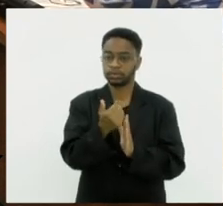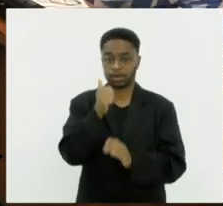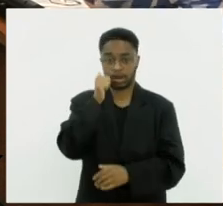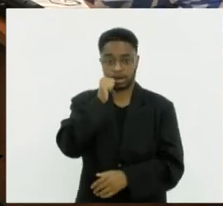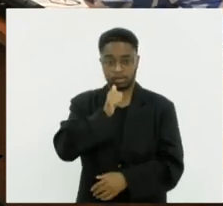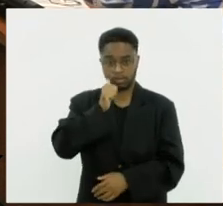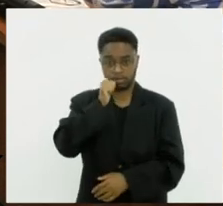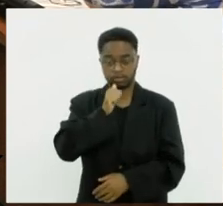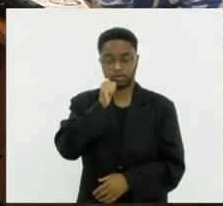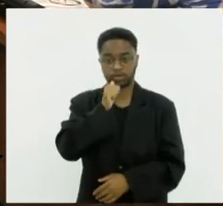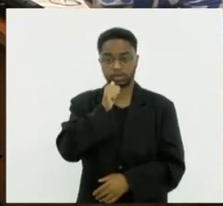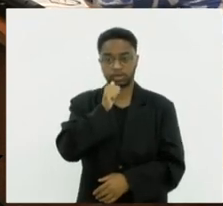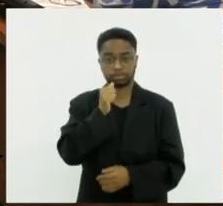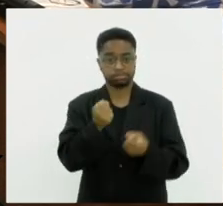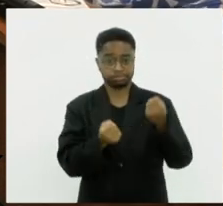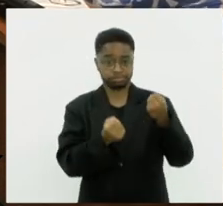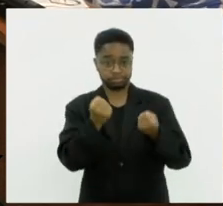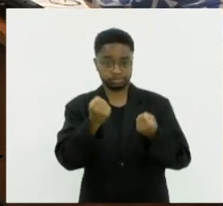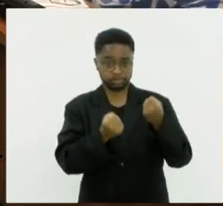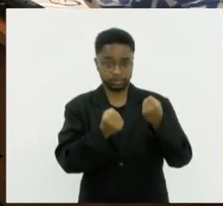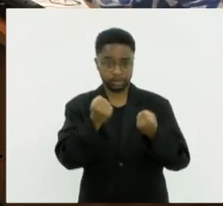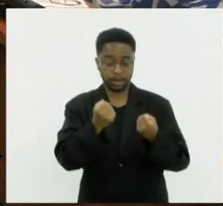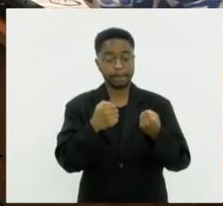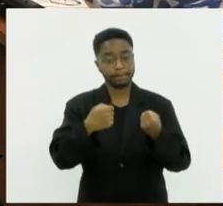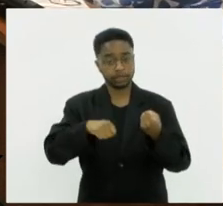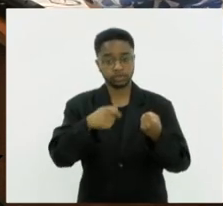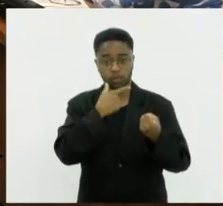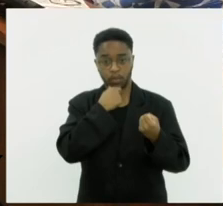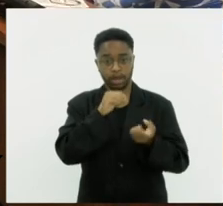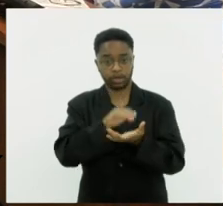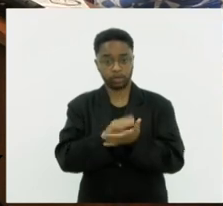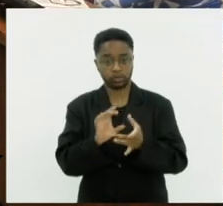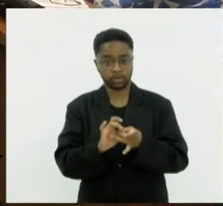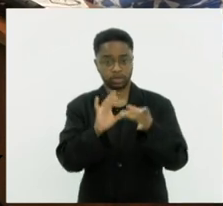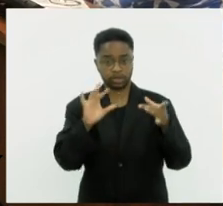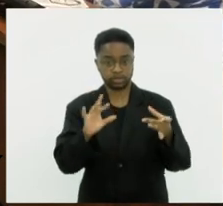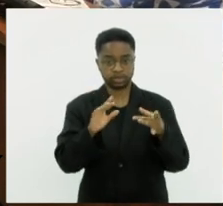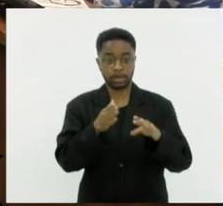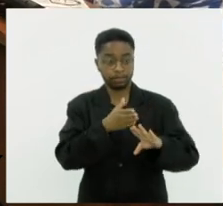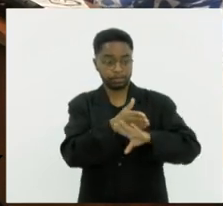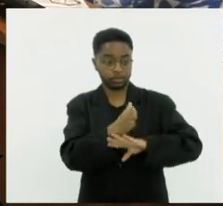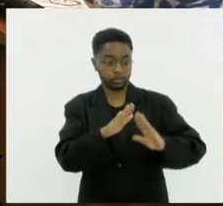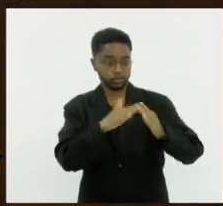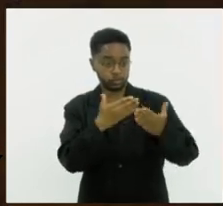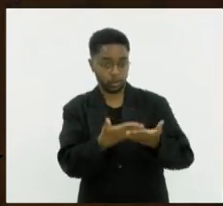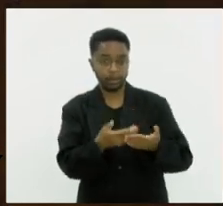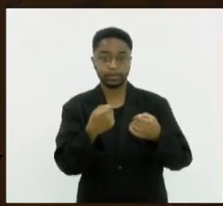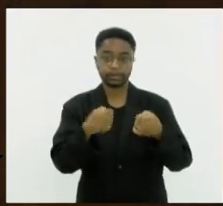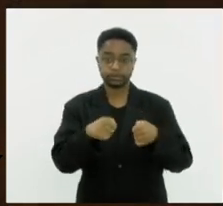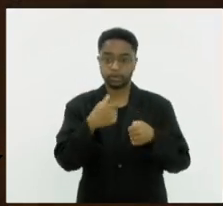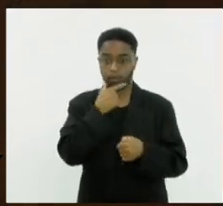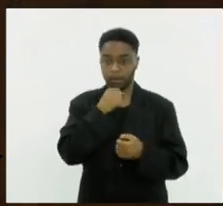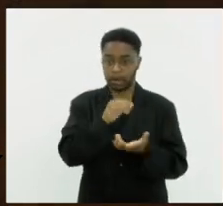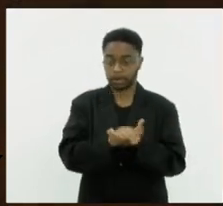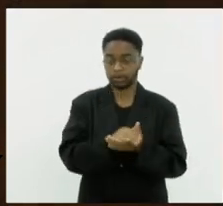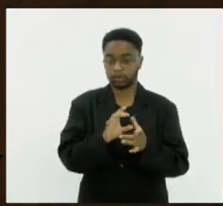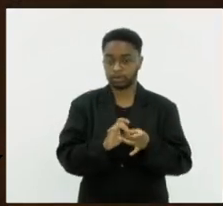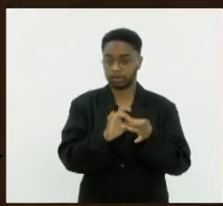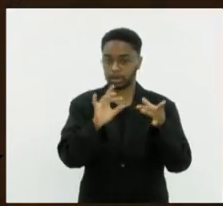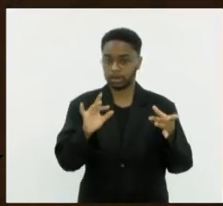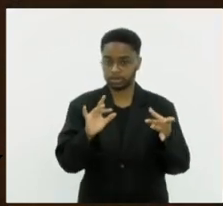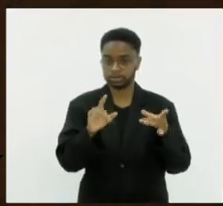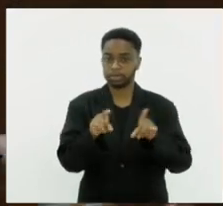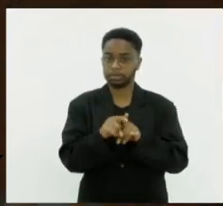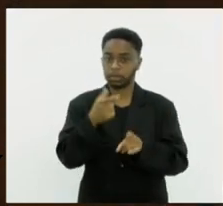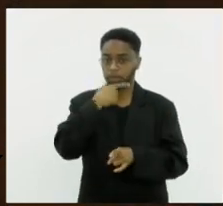mulheres, para dirigir, precisam de autorização do marido. Para ir para a escola, precisa de autorização do marido e